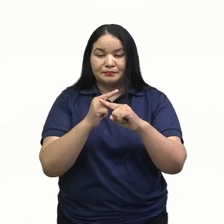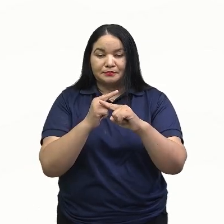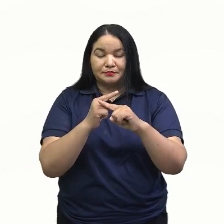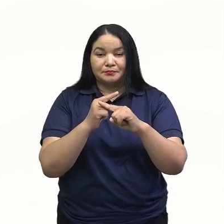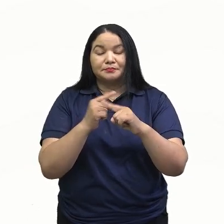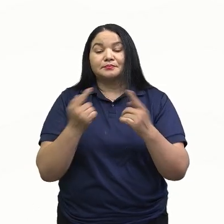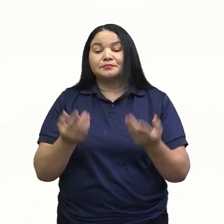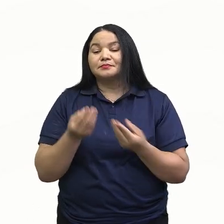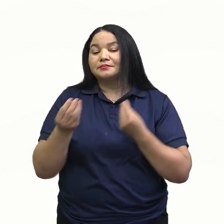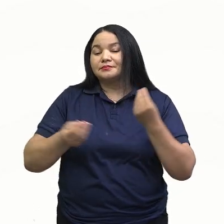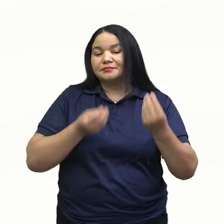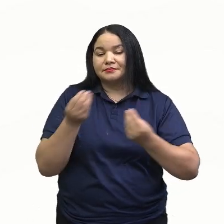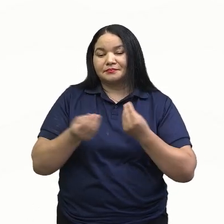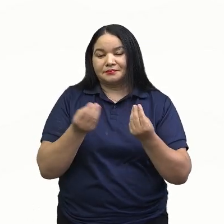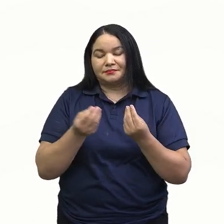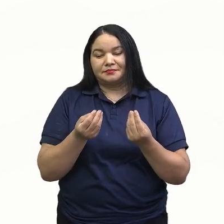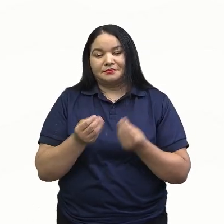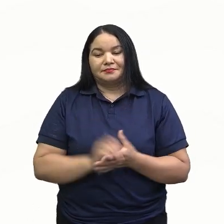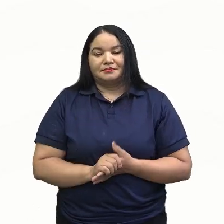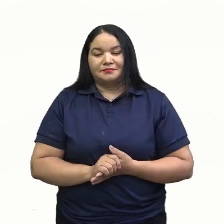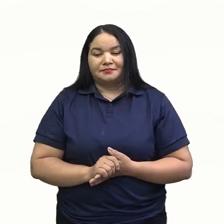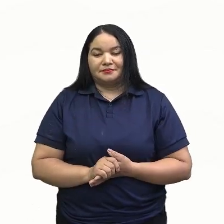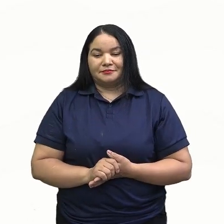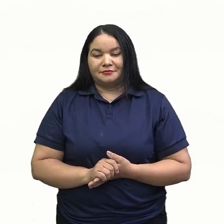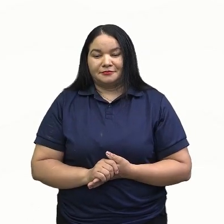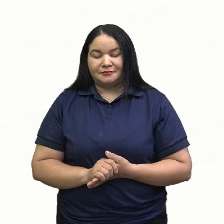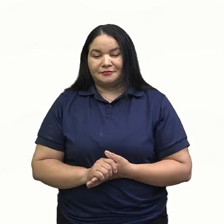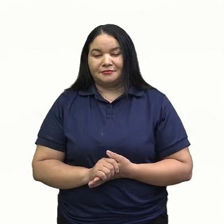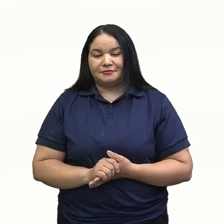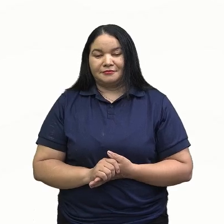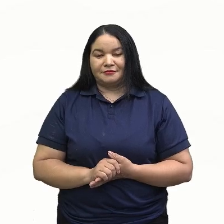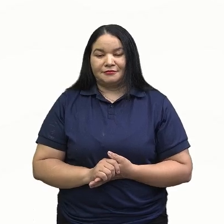que você vai fazer? Vai fazer isso, ó.